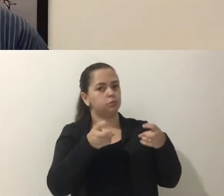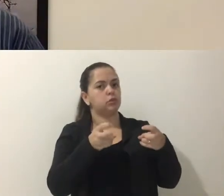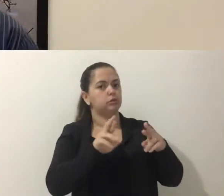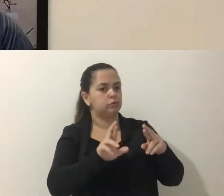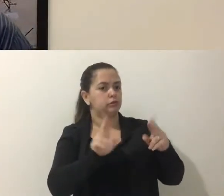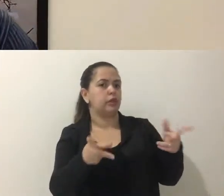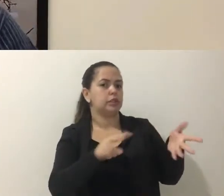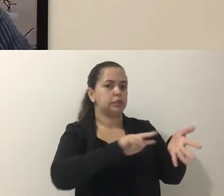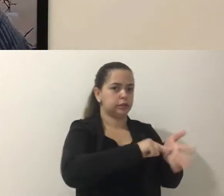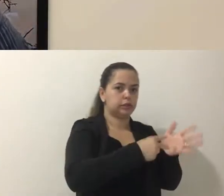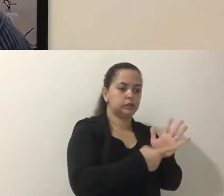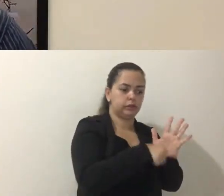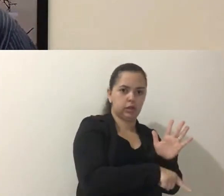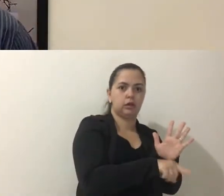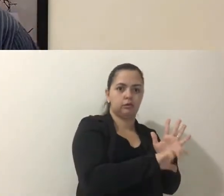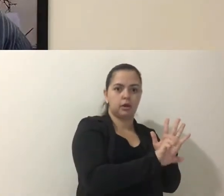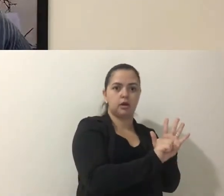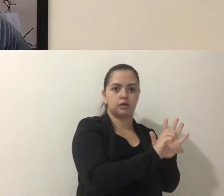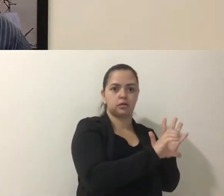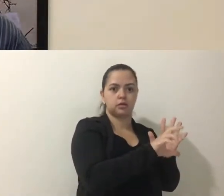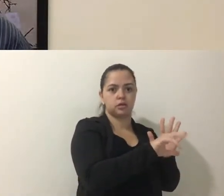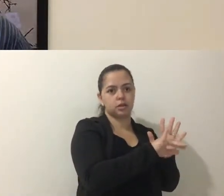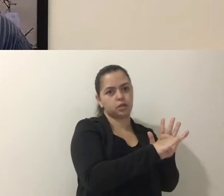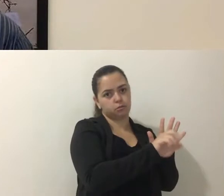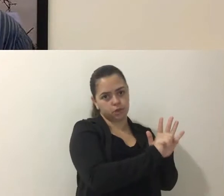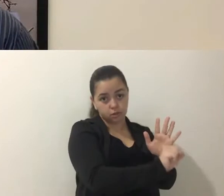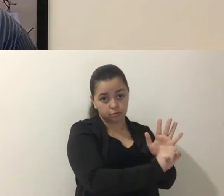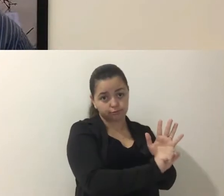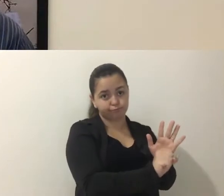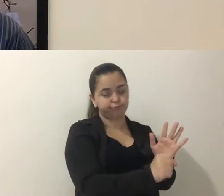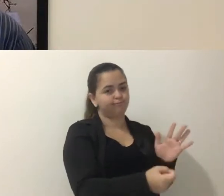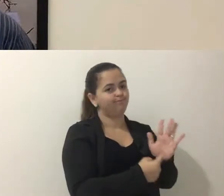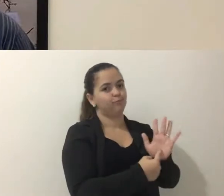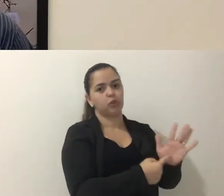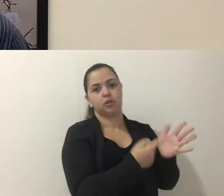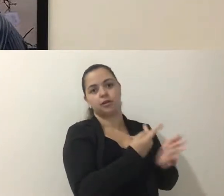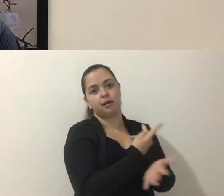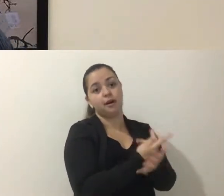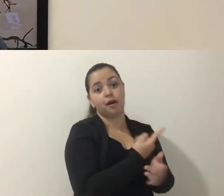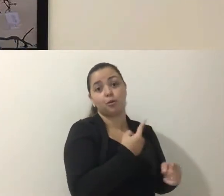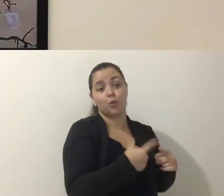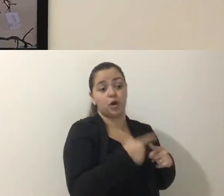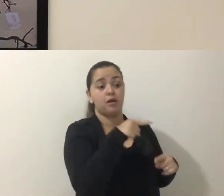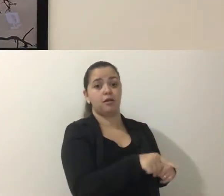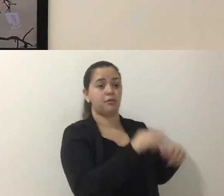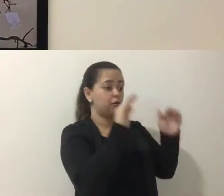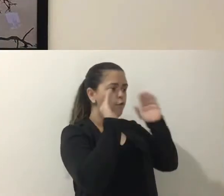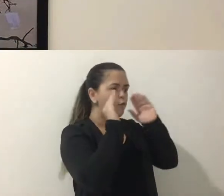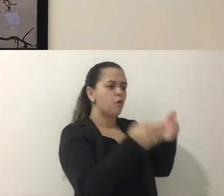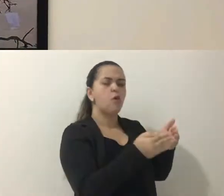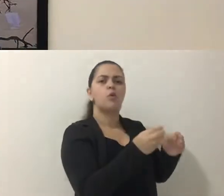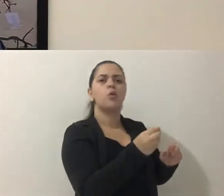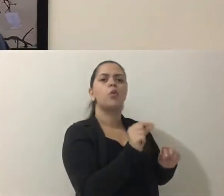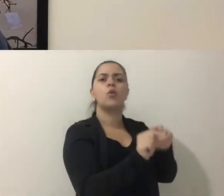diferença entre a interpretação dos escribas, que era uma apresentação errônea, porque eles estavam